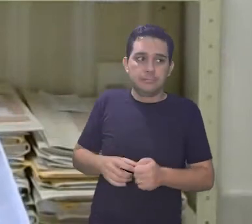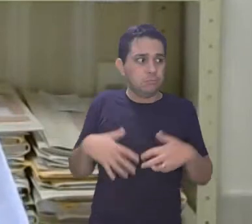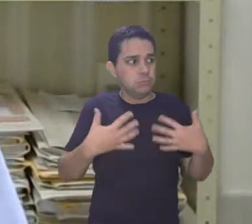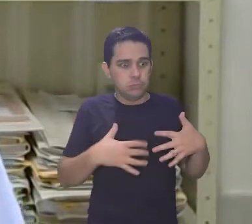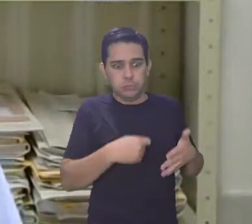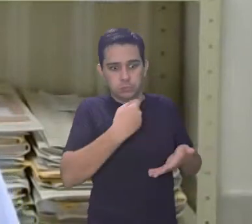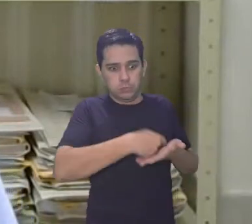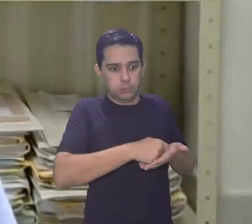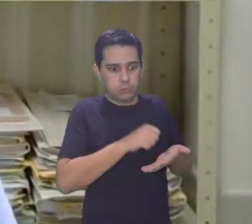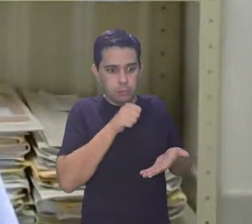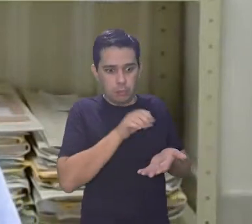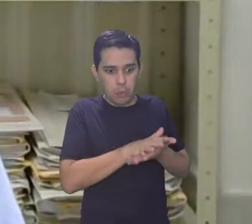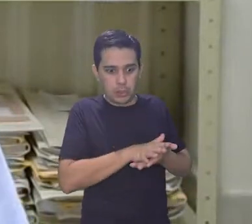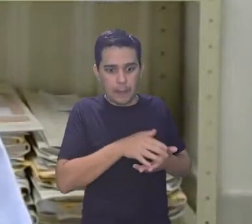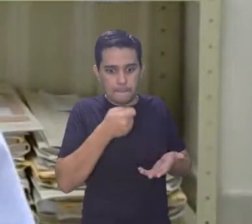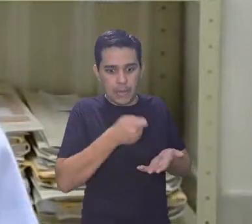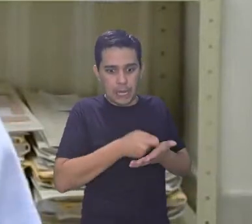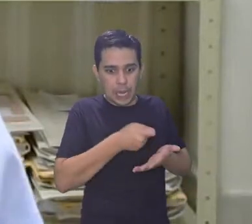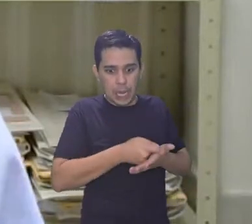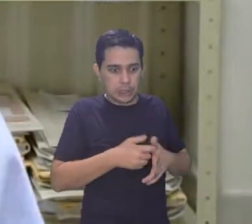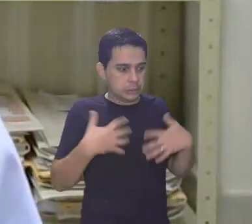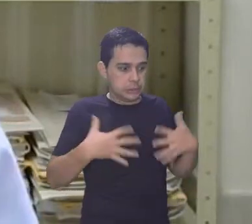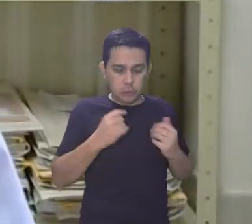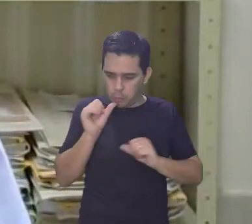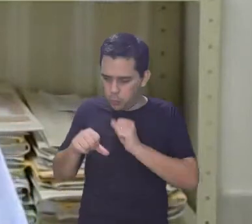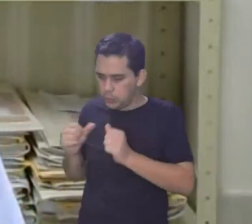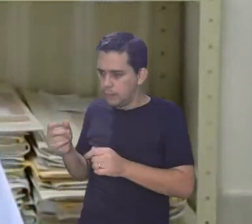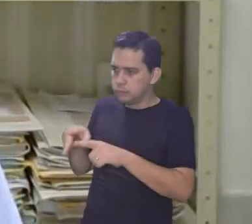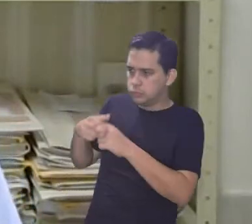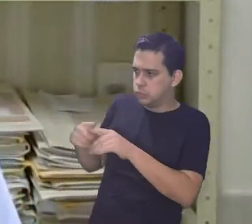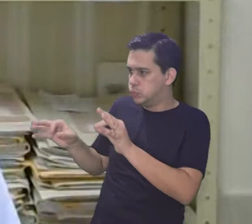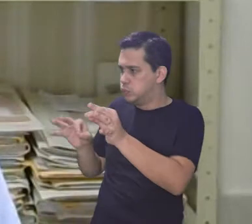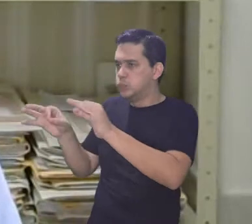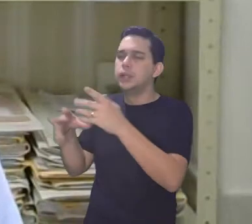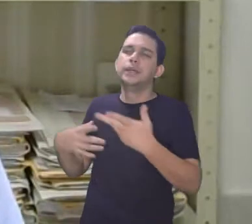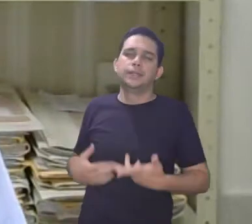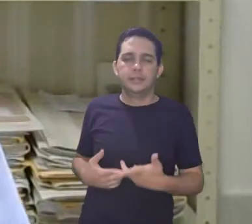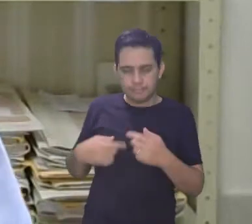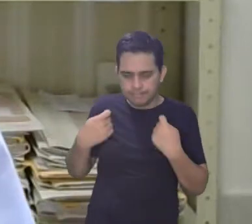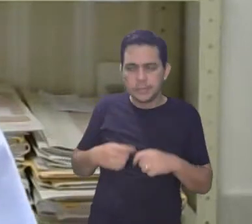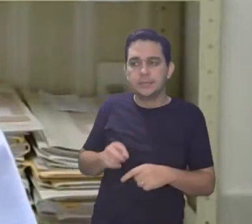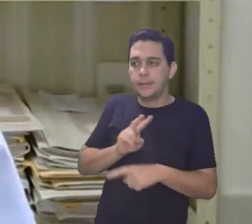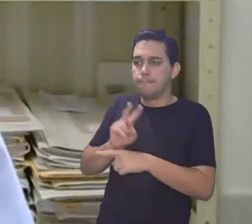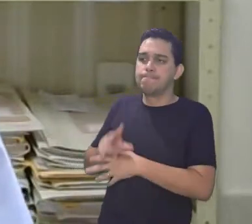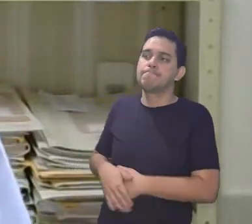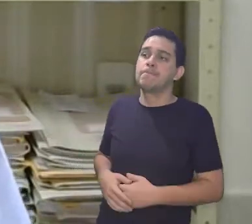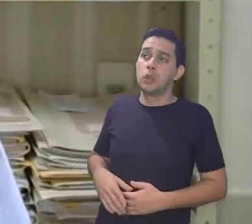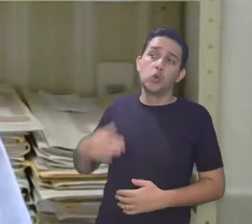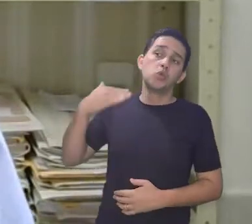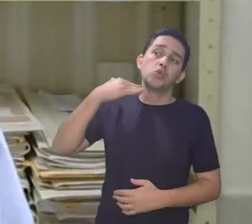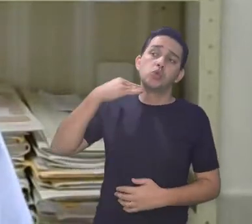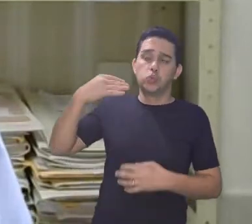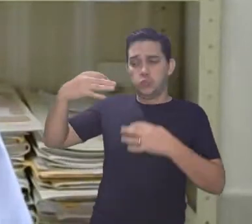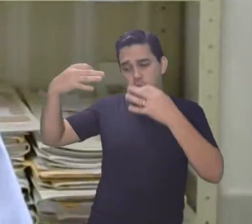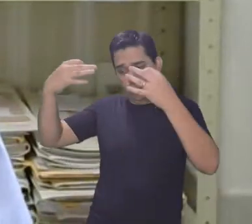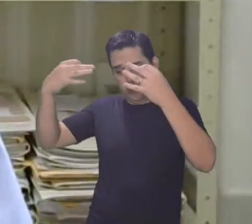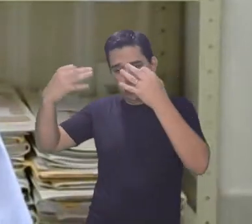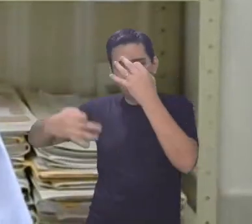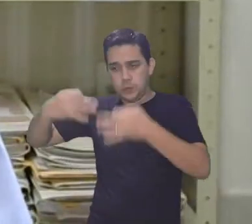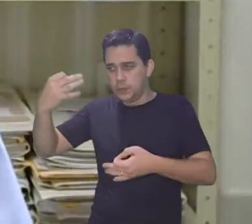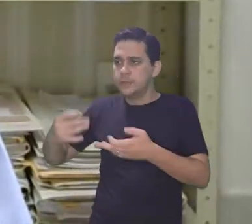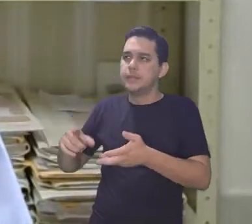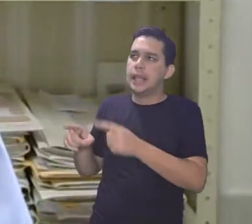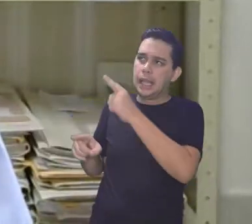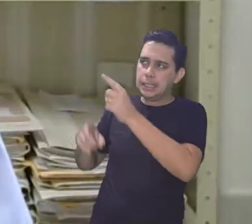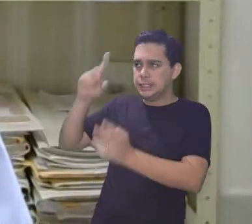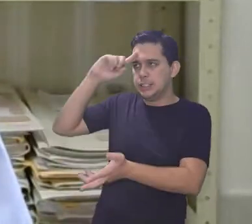compelida de fato a cumprir o que foi determinado. No nosso ponto de vista, o juiz agiu assim, acertadamente, acolheu